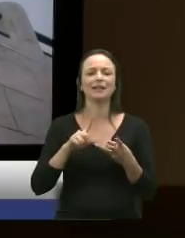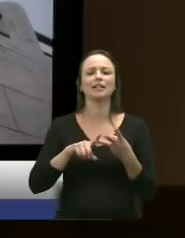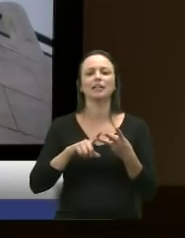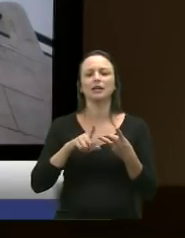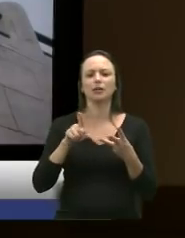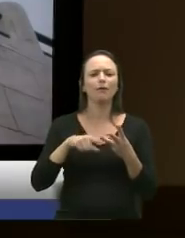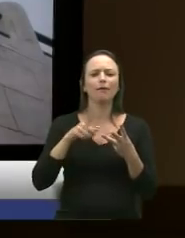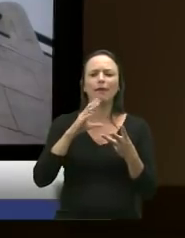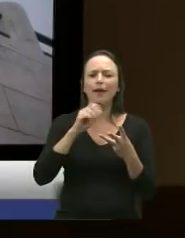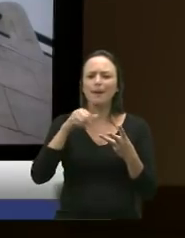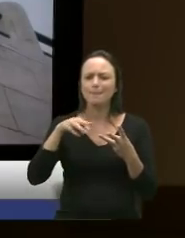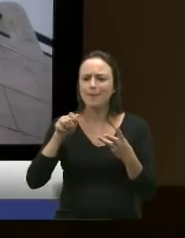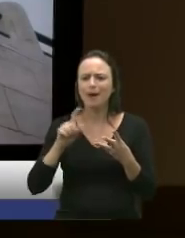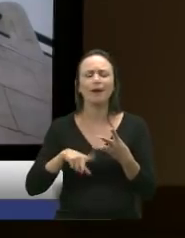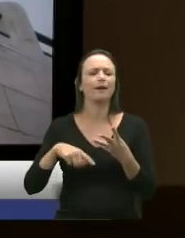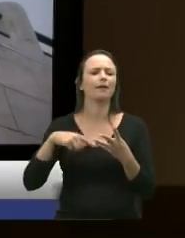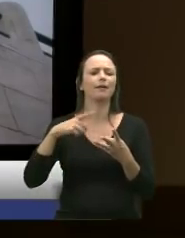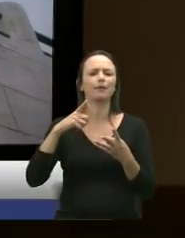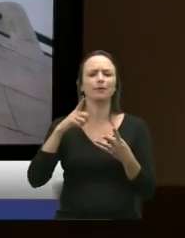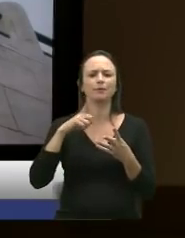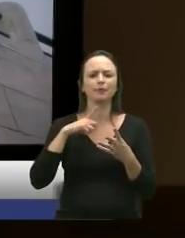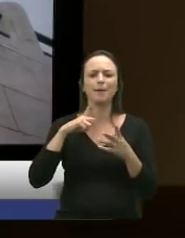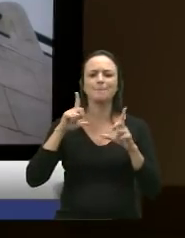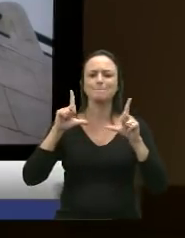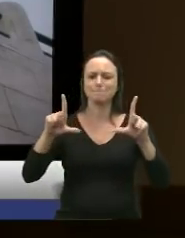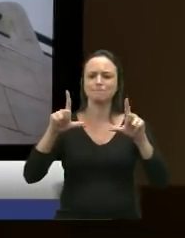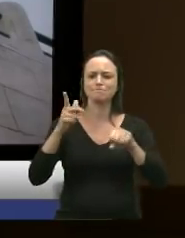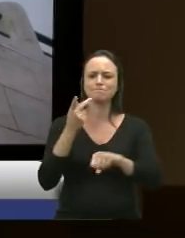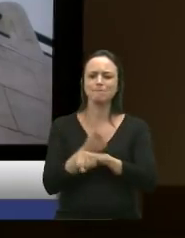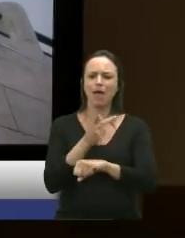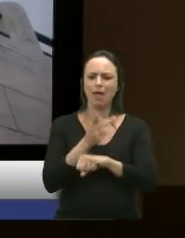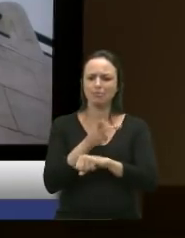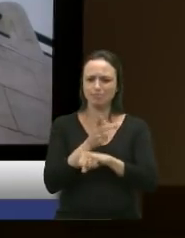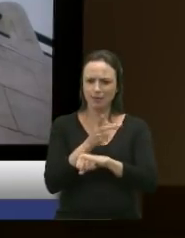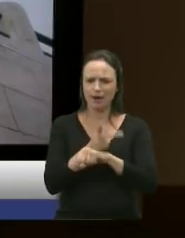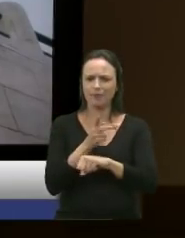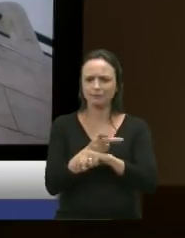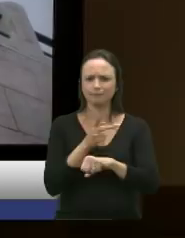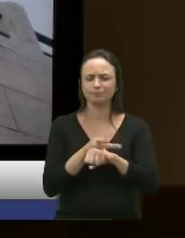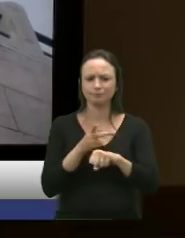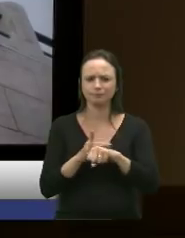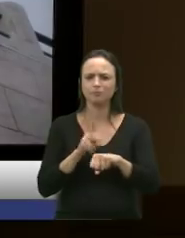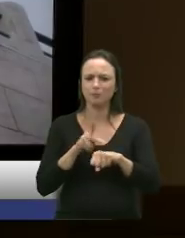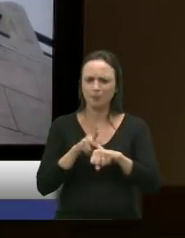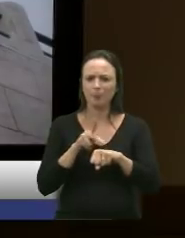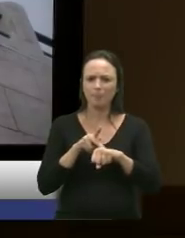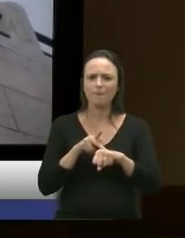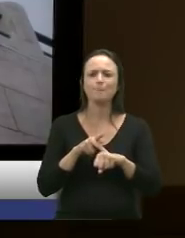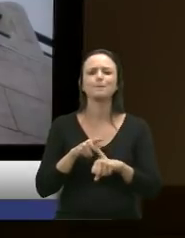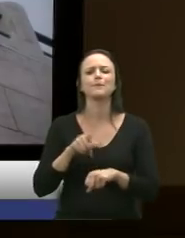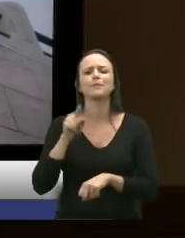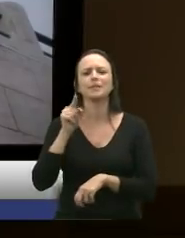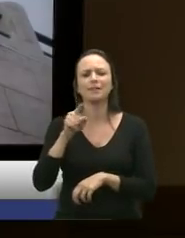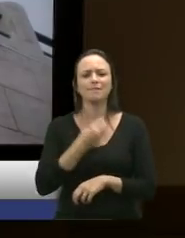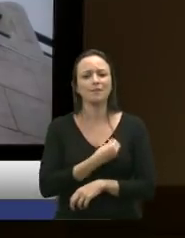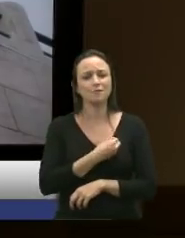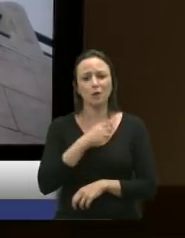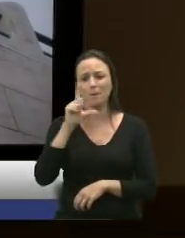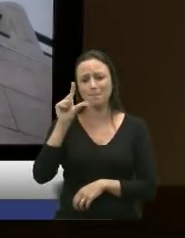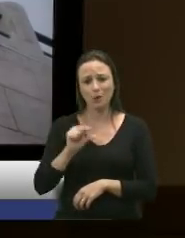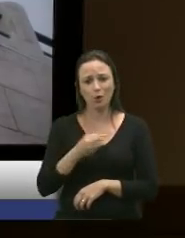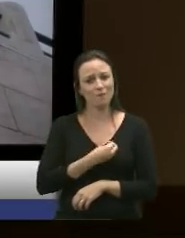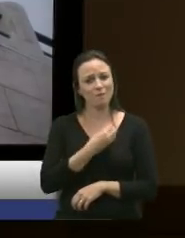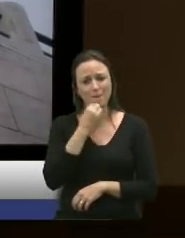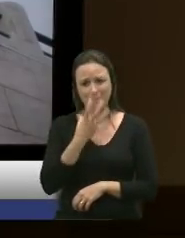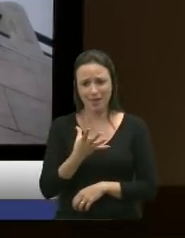e Camargo, na pedra gravado que aqueles bravos de 32 viveram pouco para morrer bem e morreram